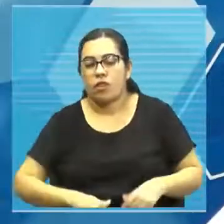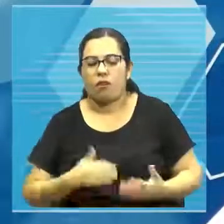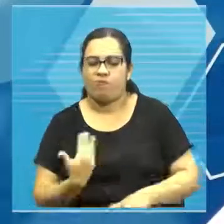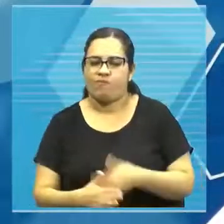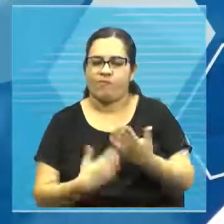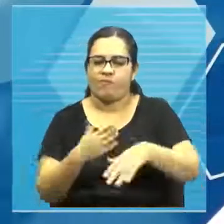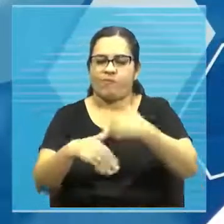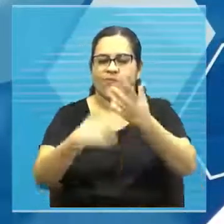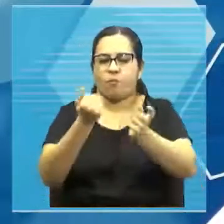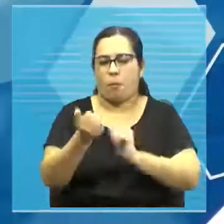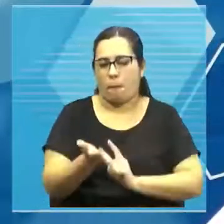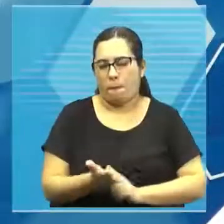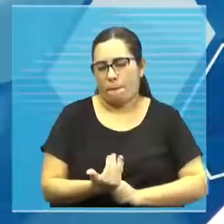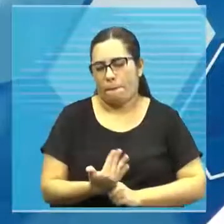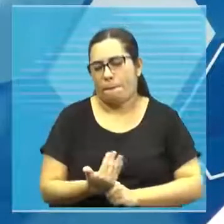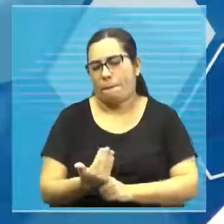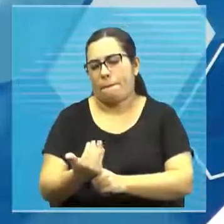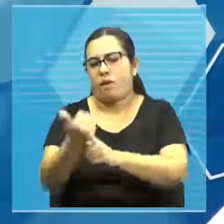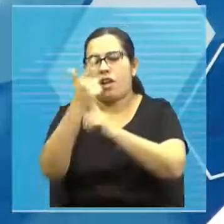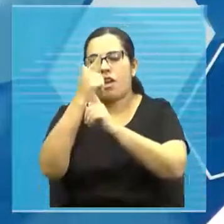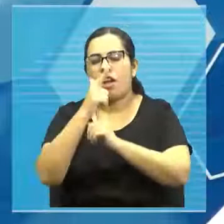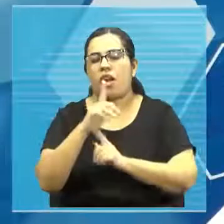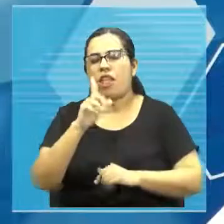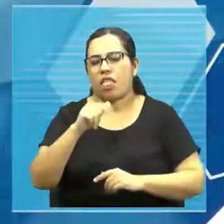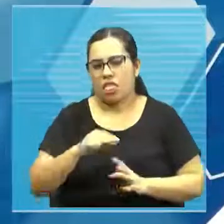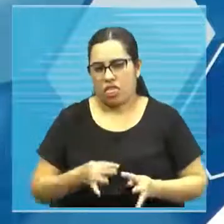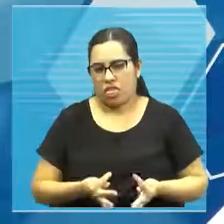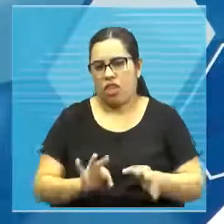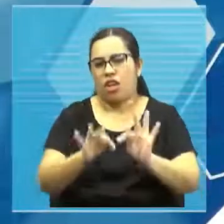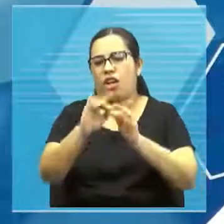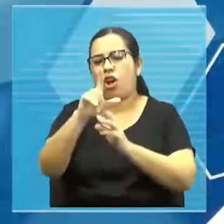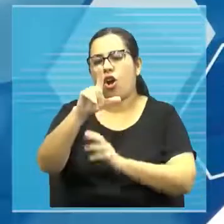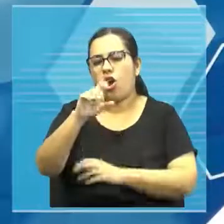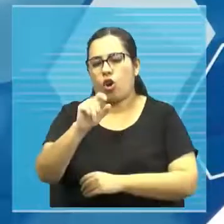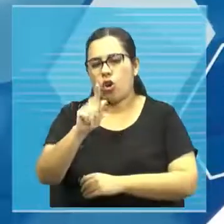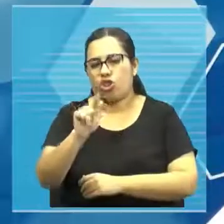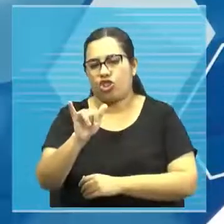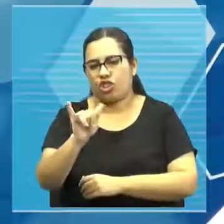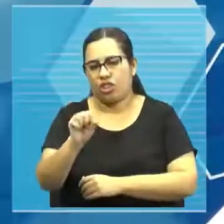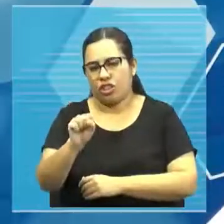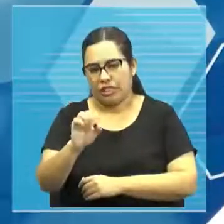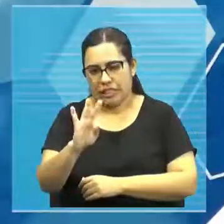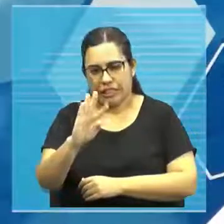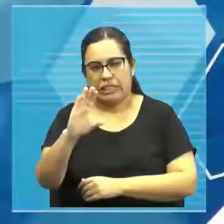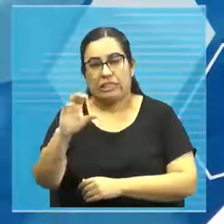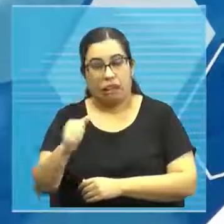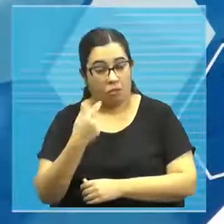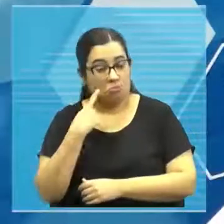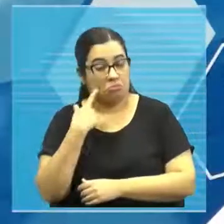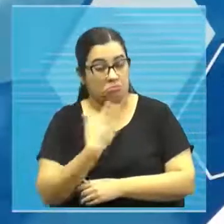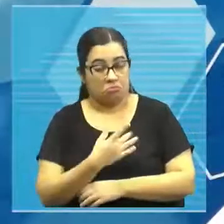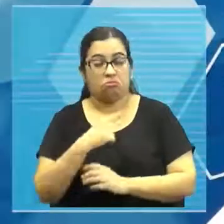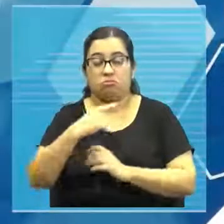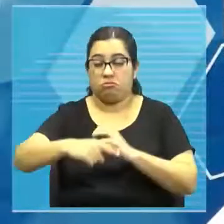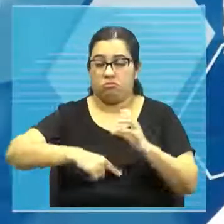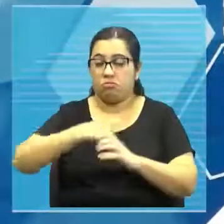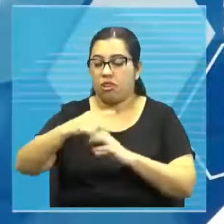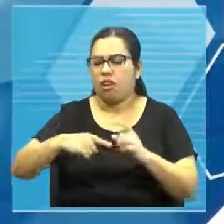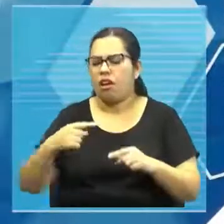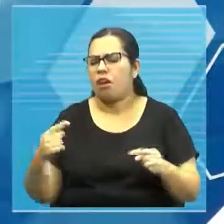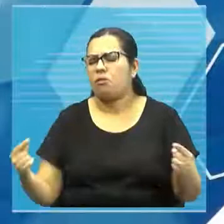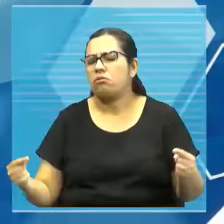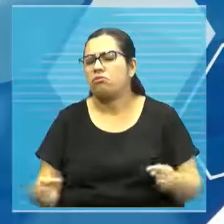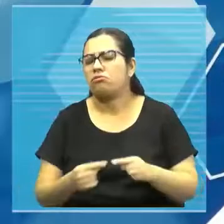tecnologia e na logística ou seja Olha o impacto da globalização sobre a